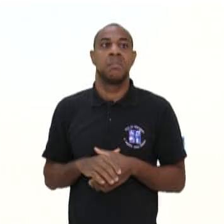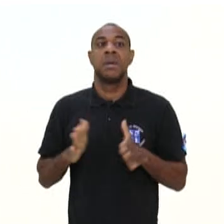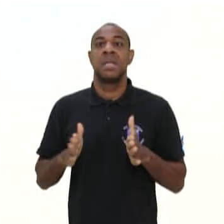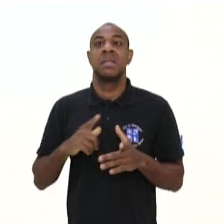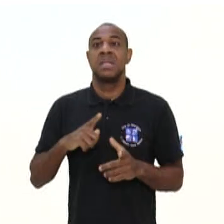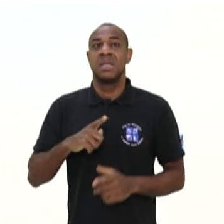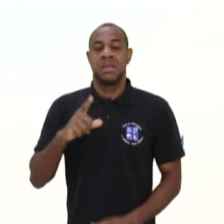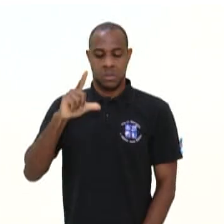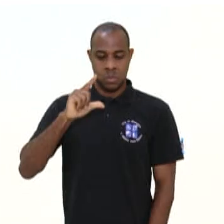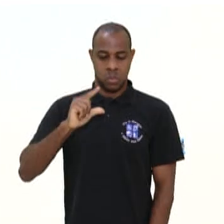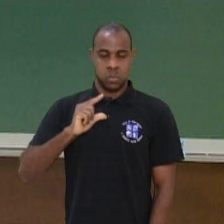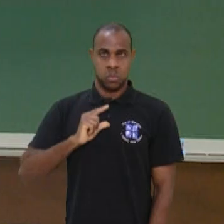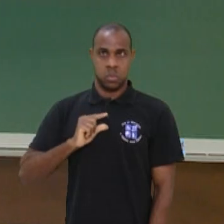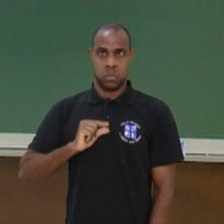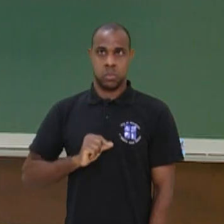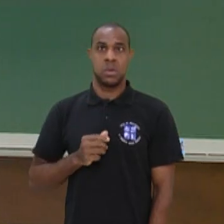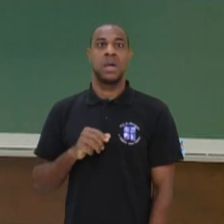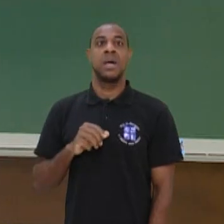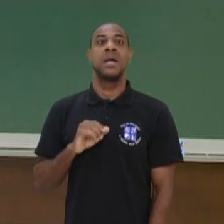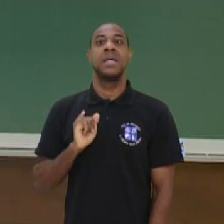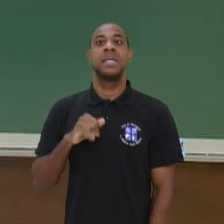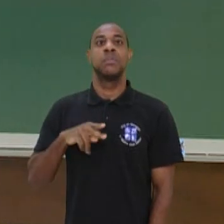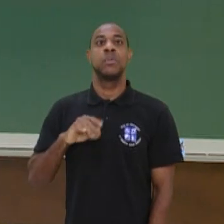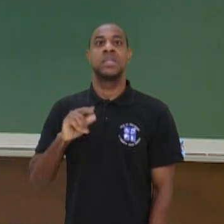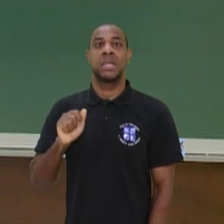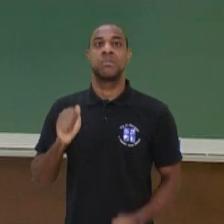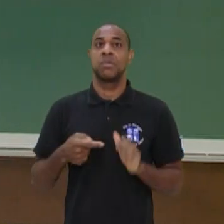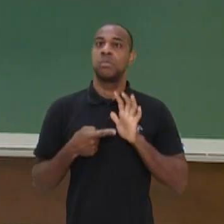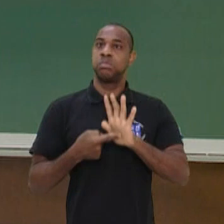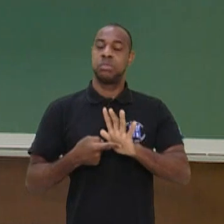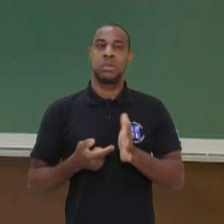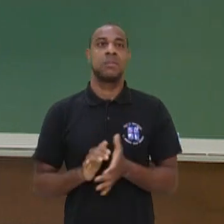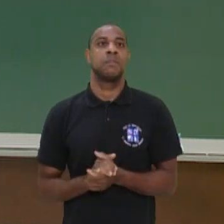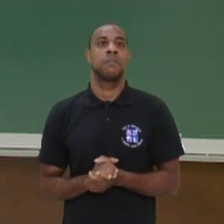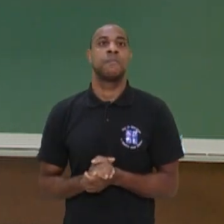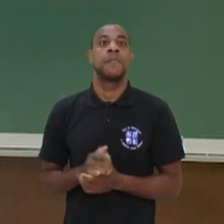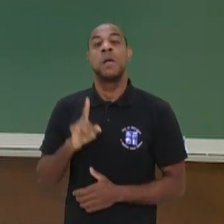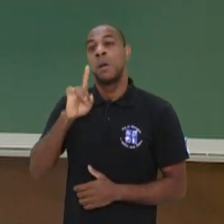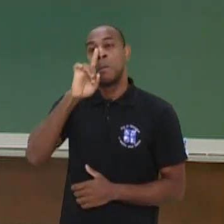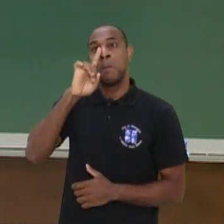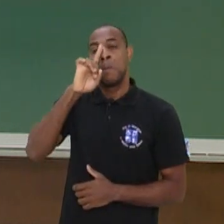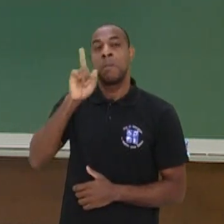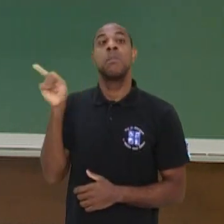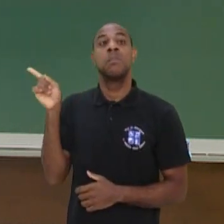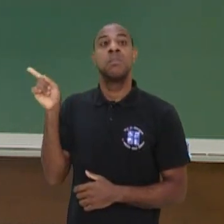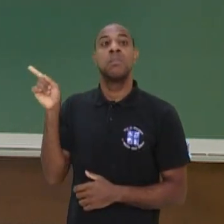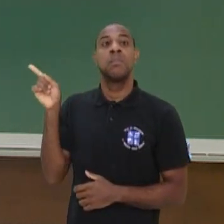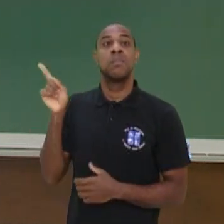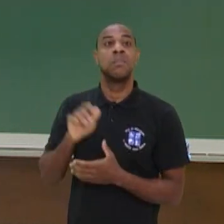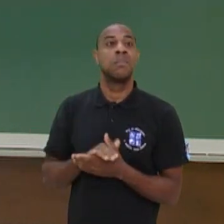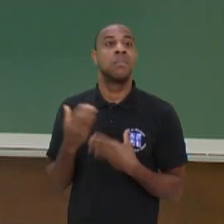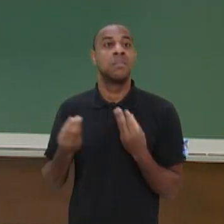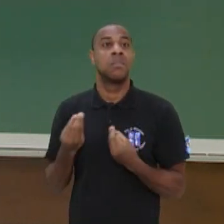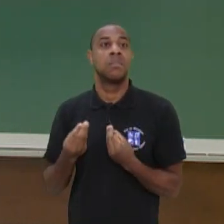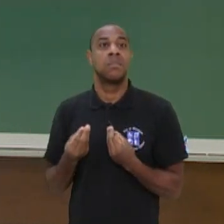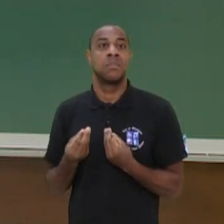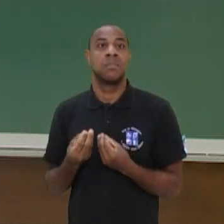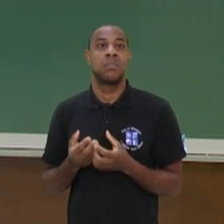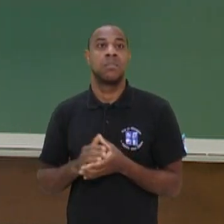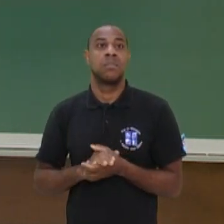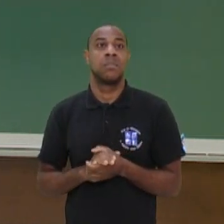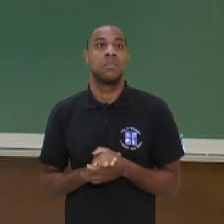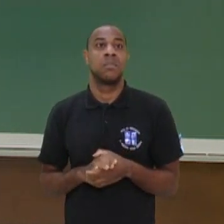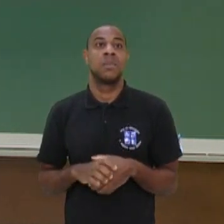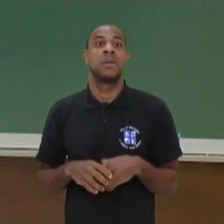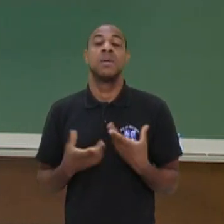tua imunidade, ele pode se manifestar, ok? Fatores de risco, para esse fungo. Relação sexual sem preservativo, portanto,